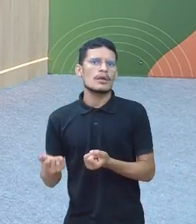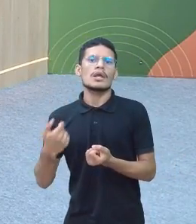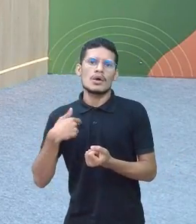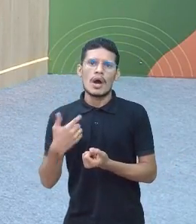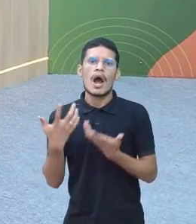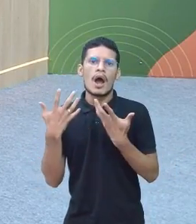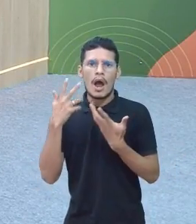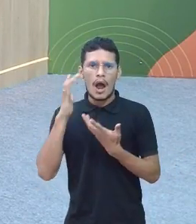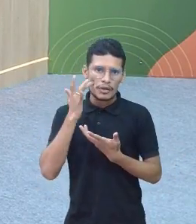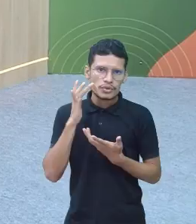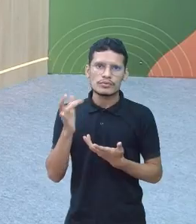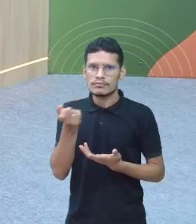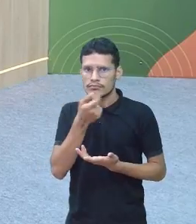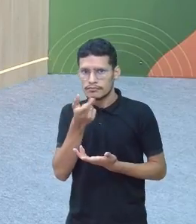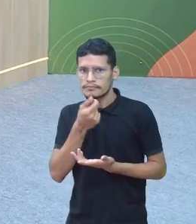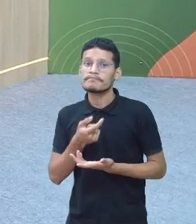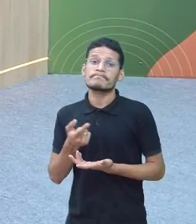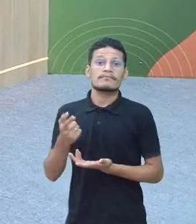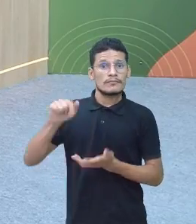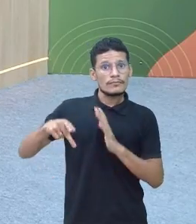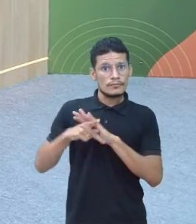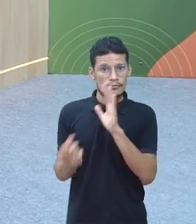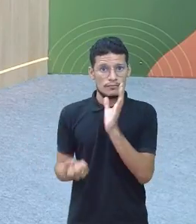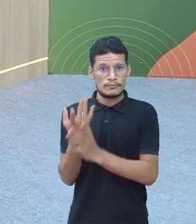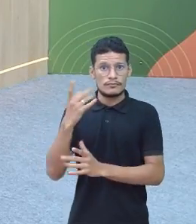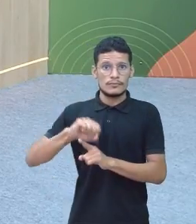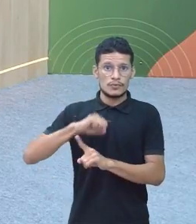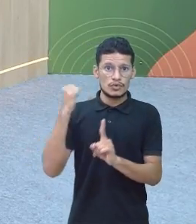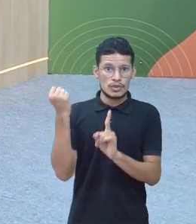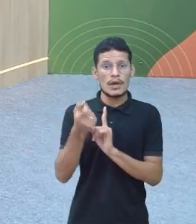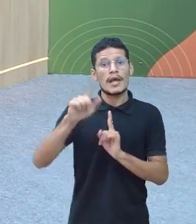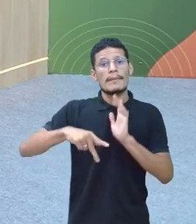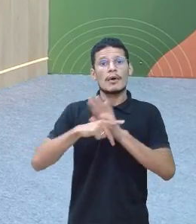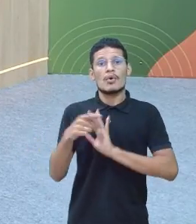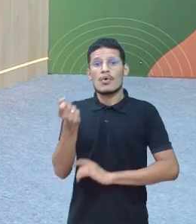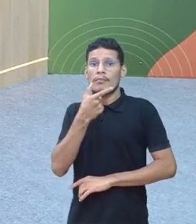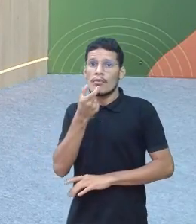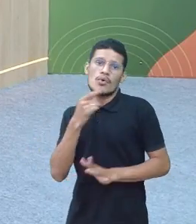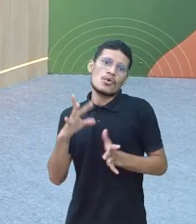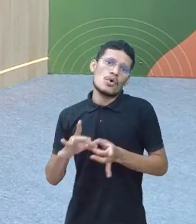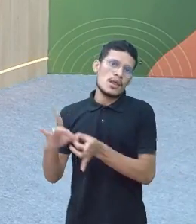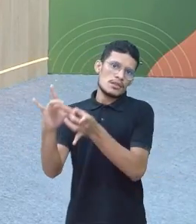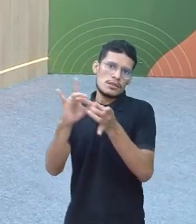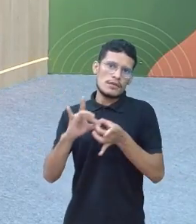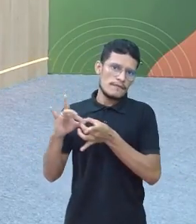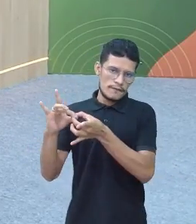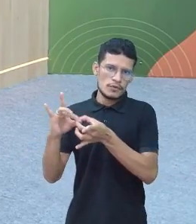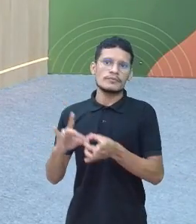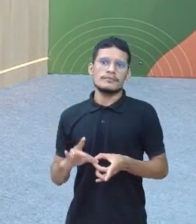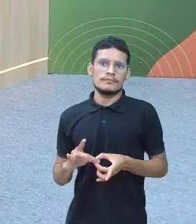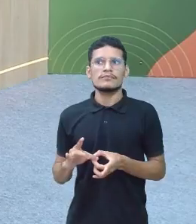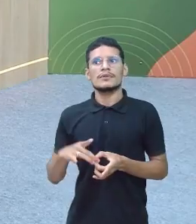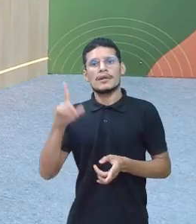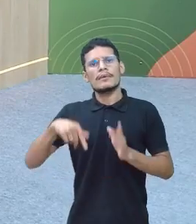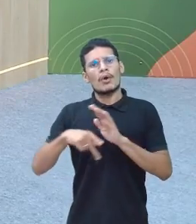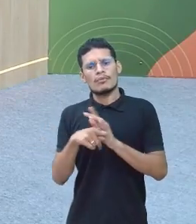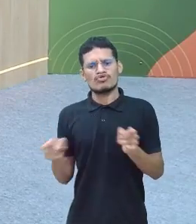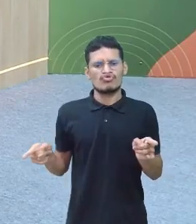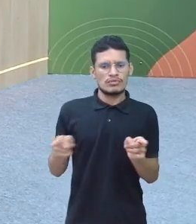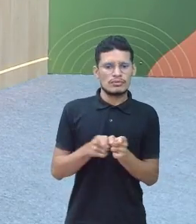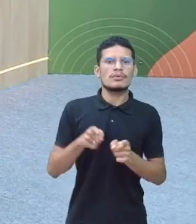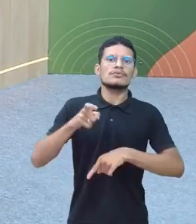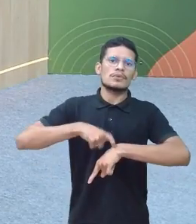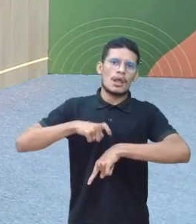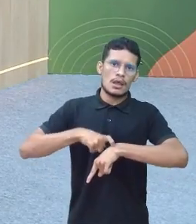o meme é, na verdade, uma construção social, uma espécie de humor coletivo. Tá certo? De curta validade, claro,